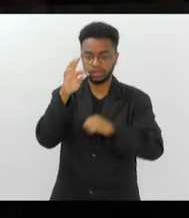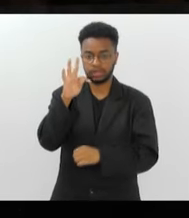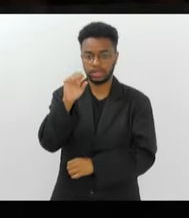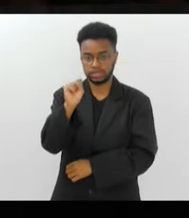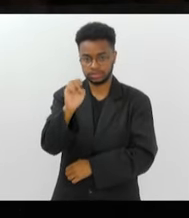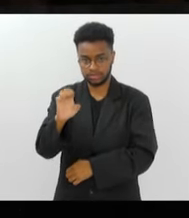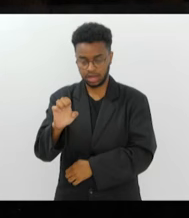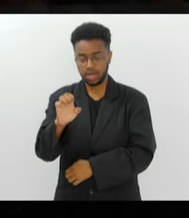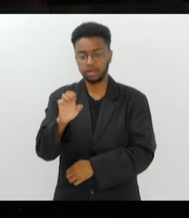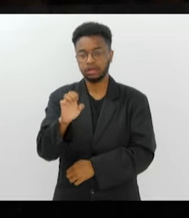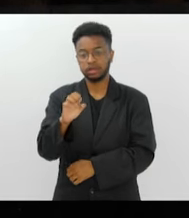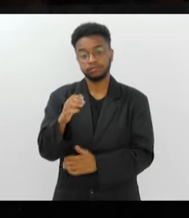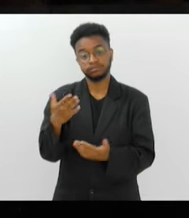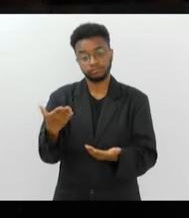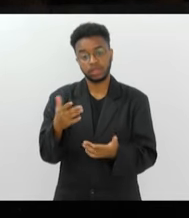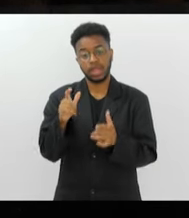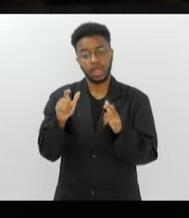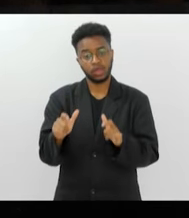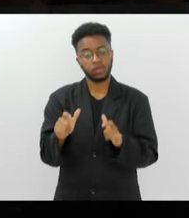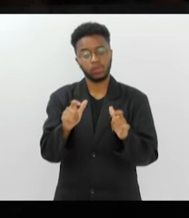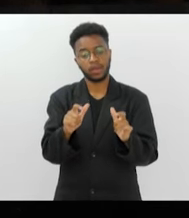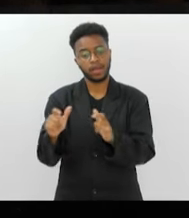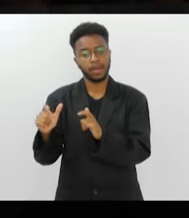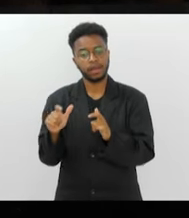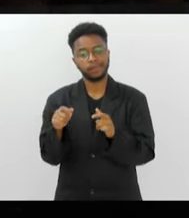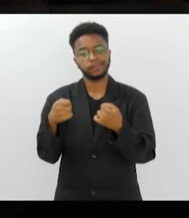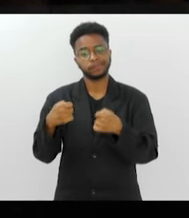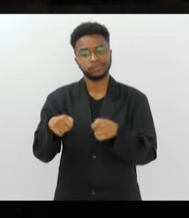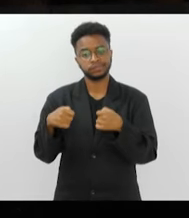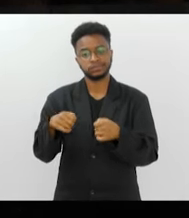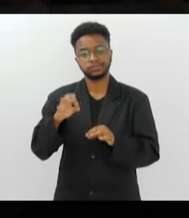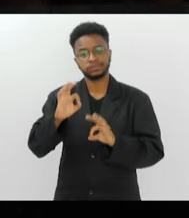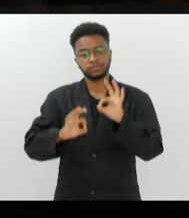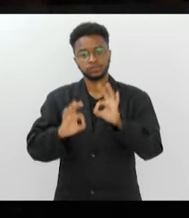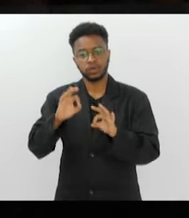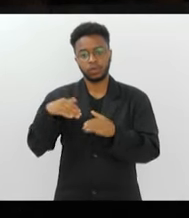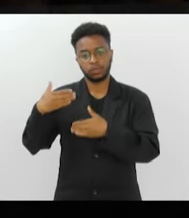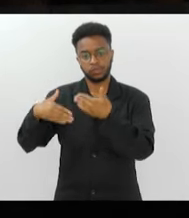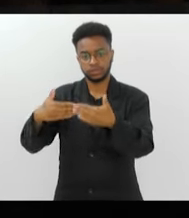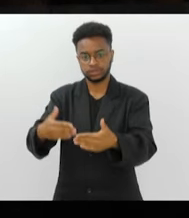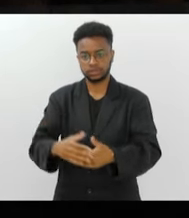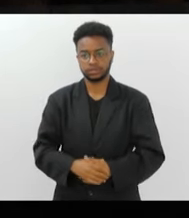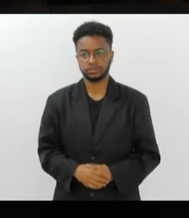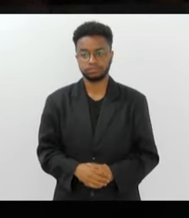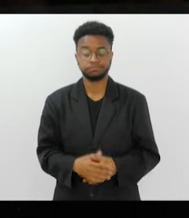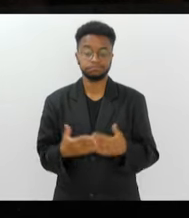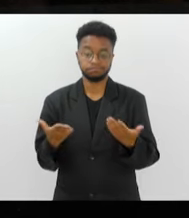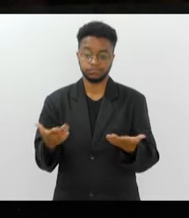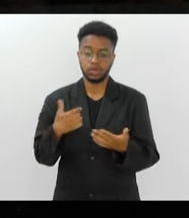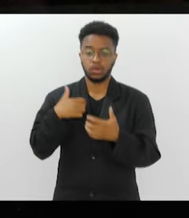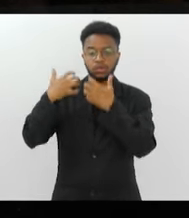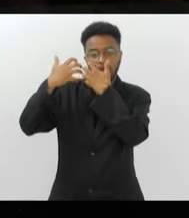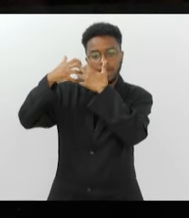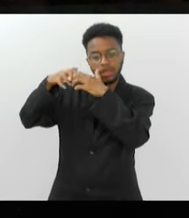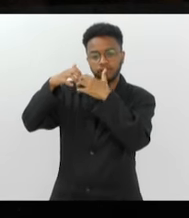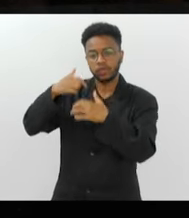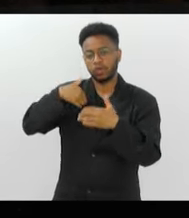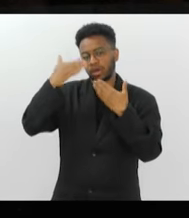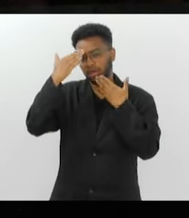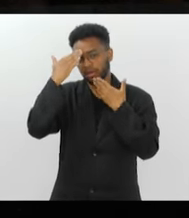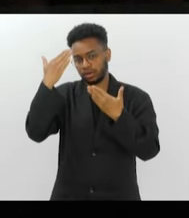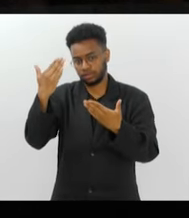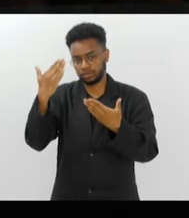são as entidades que têm que pilotar todo esse processo. Mas eram essas reflexões. Eu